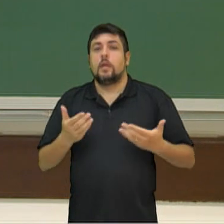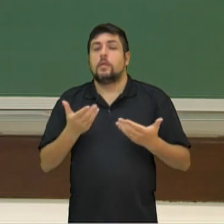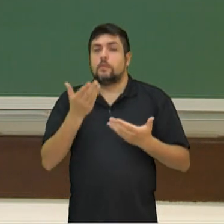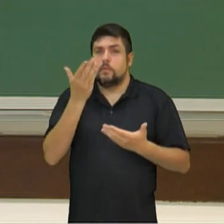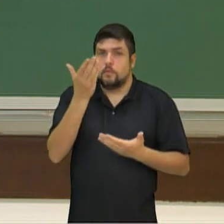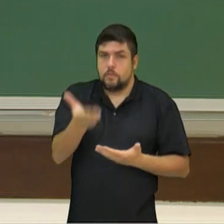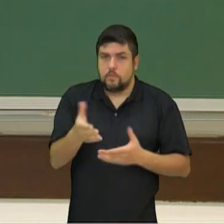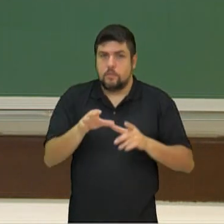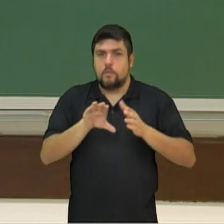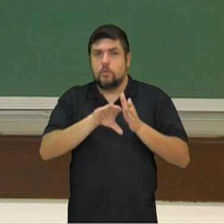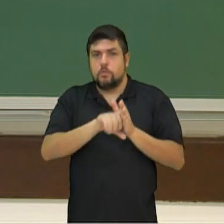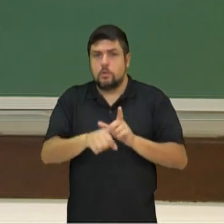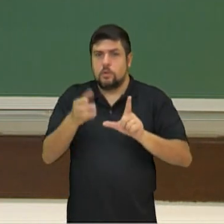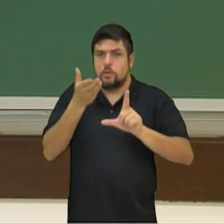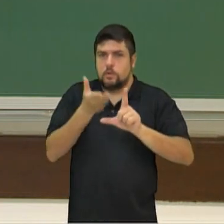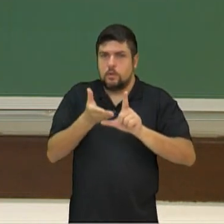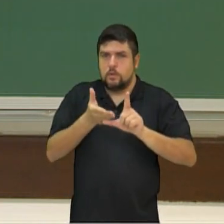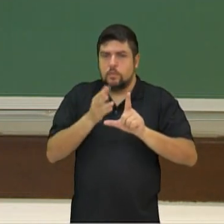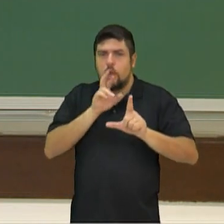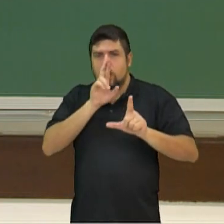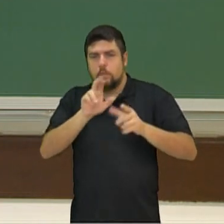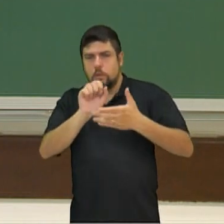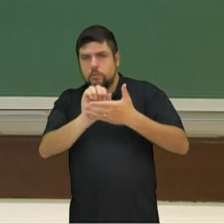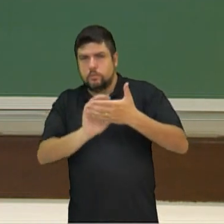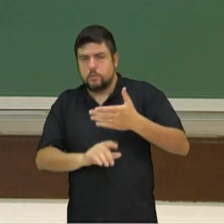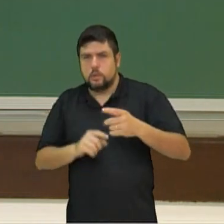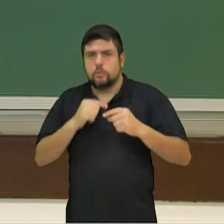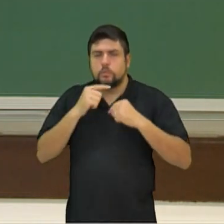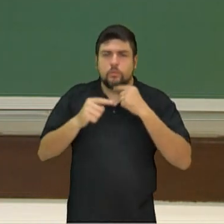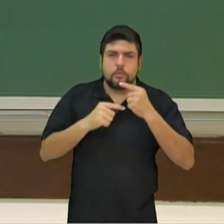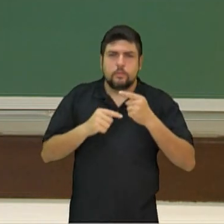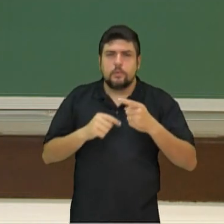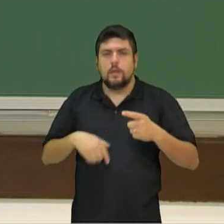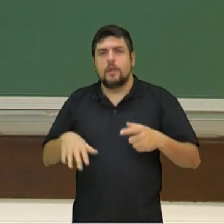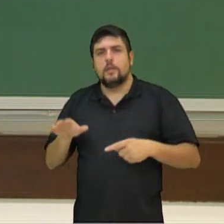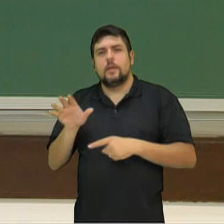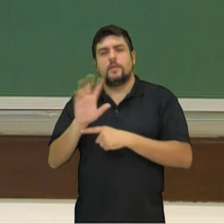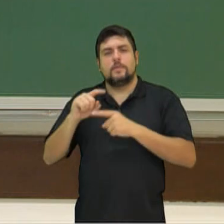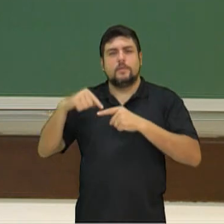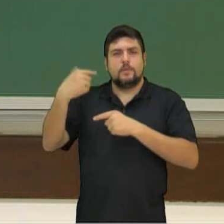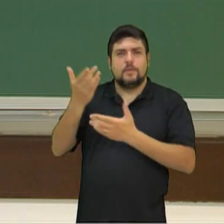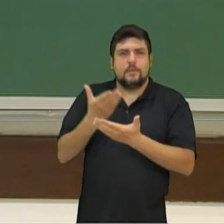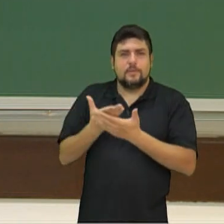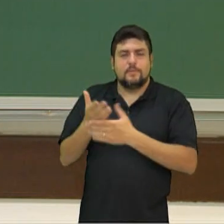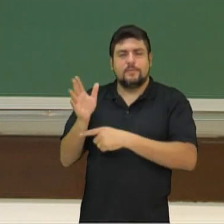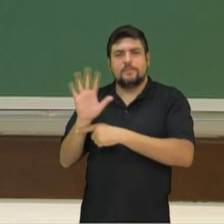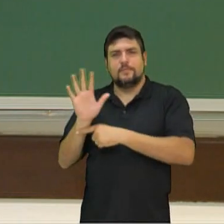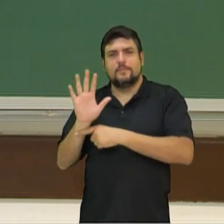acessar a plataforma, fazer as atividades, tirar as suas dúvidas, and see you next class. Bye, bye.